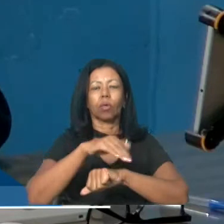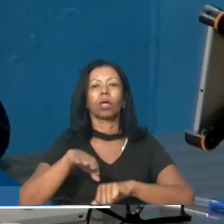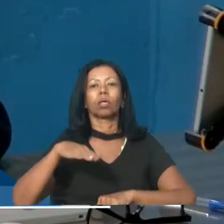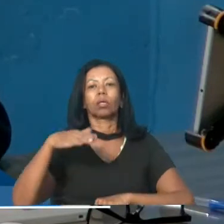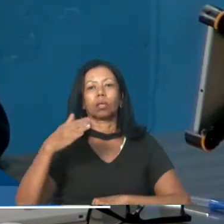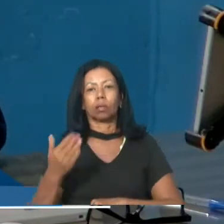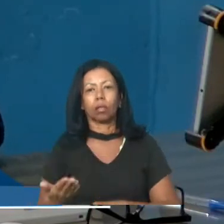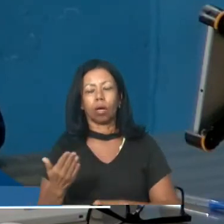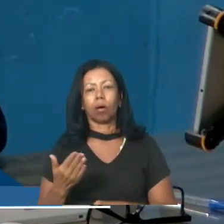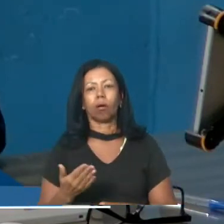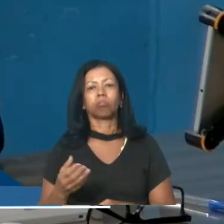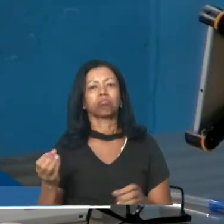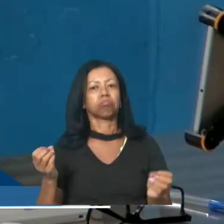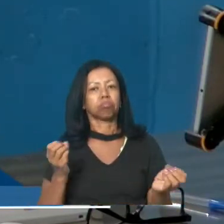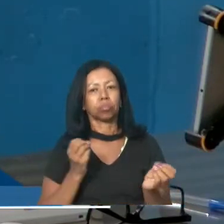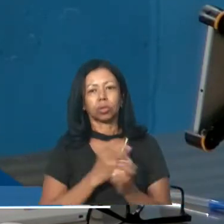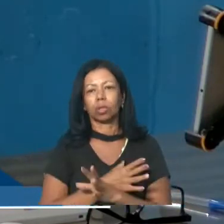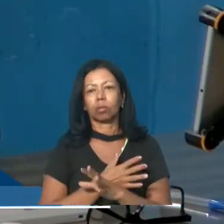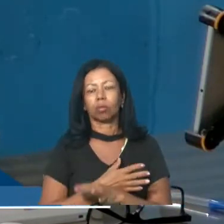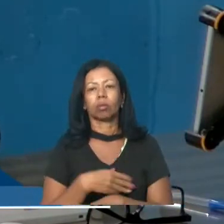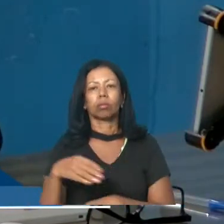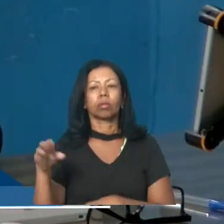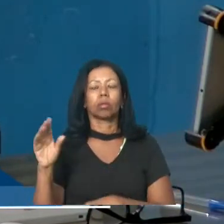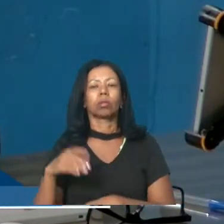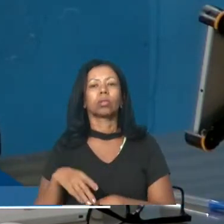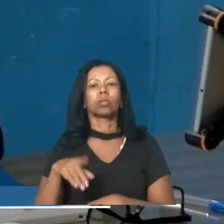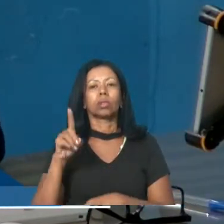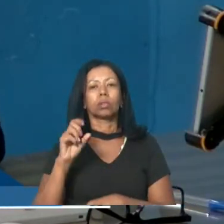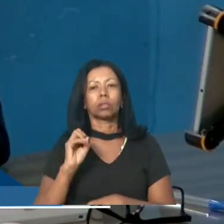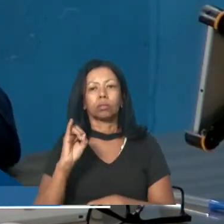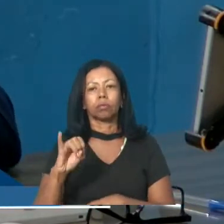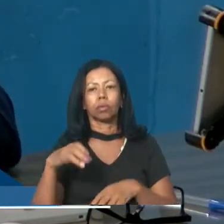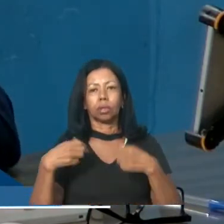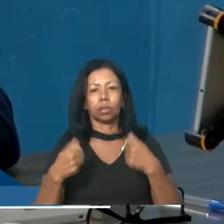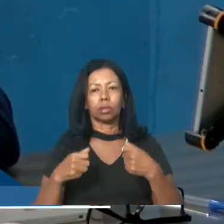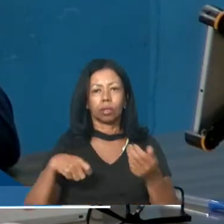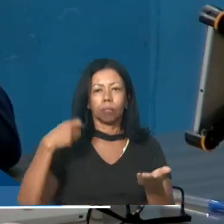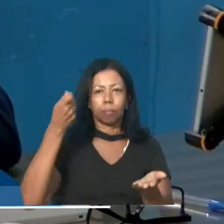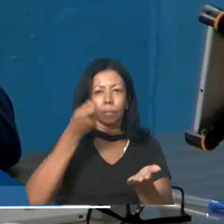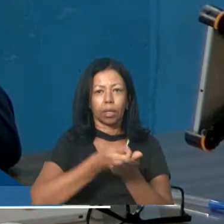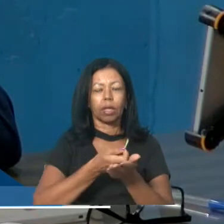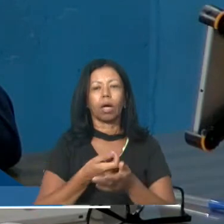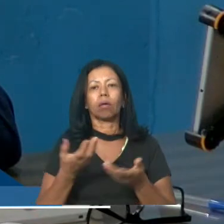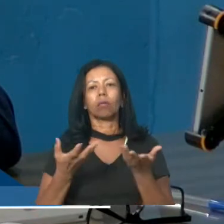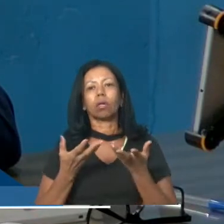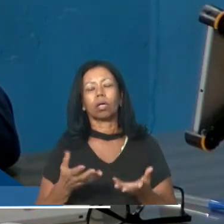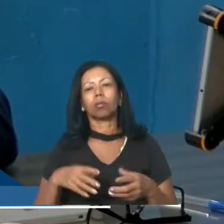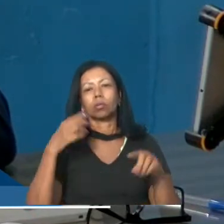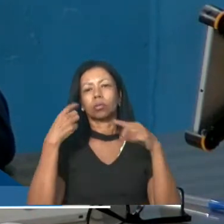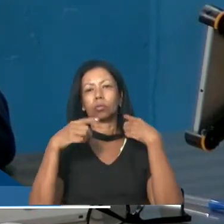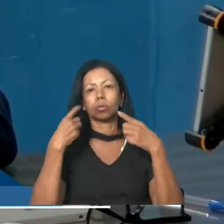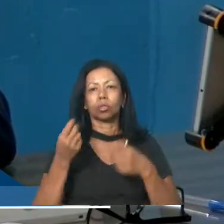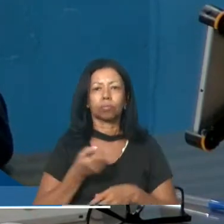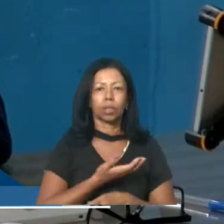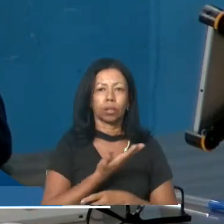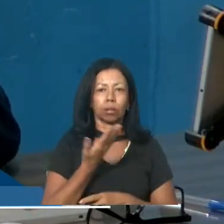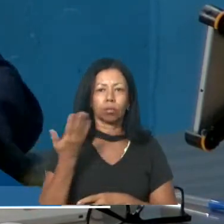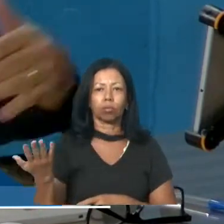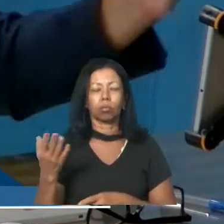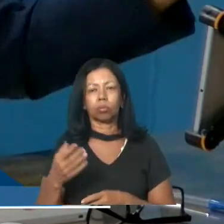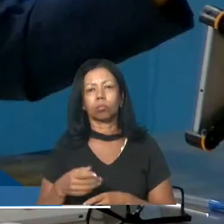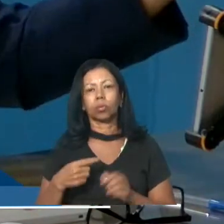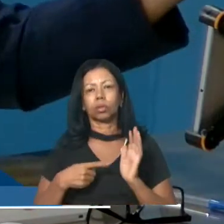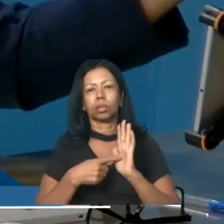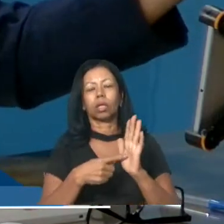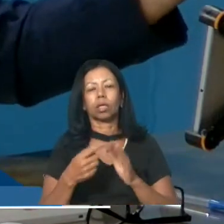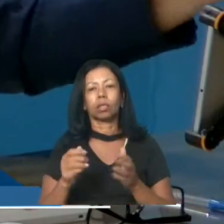prontifico, né, até pessoal mesmo, se for necessário pagar, eu quero levar essa discussão para todos e a gente chamar